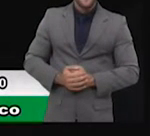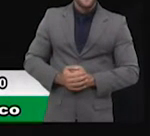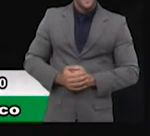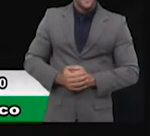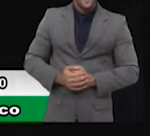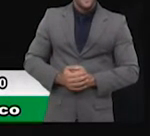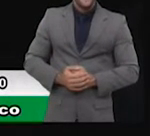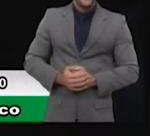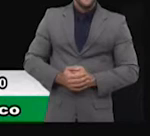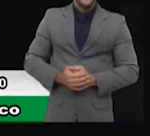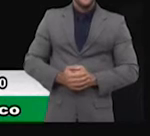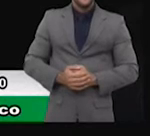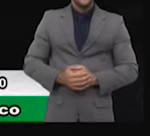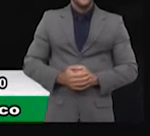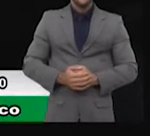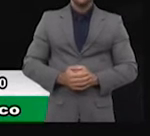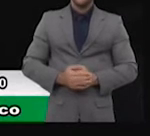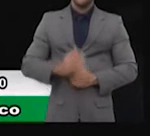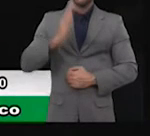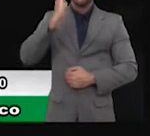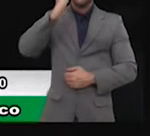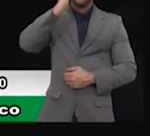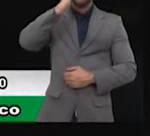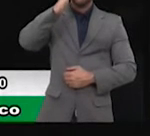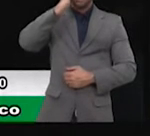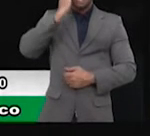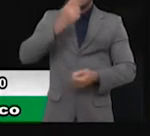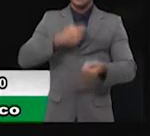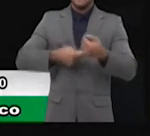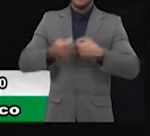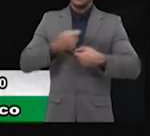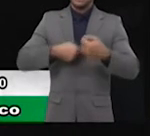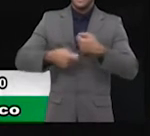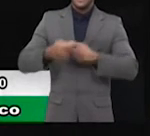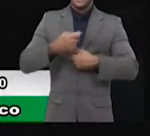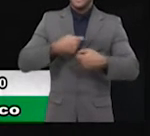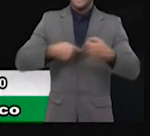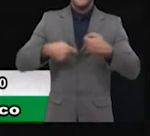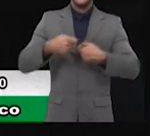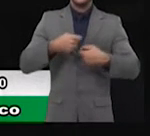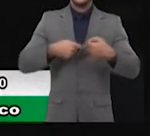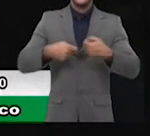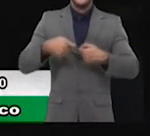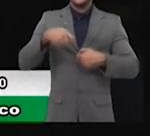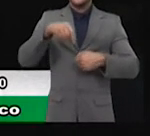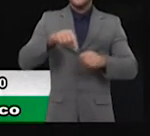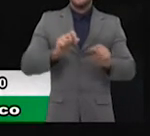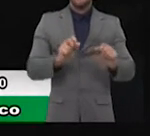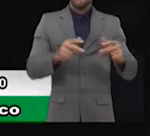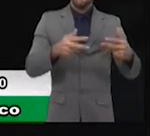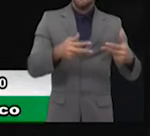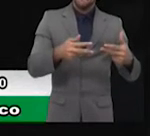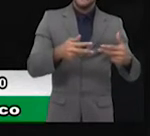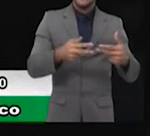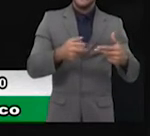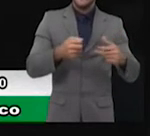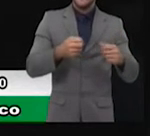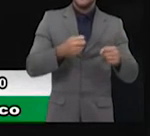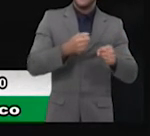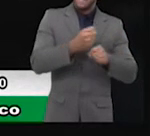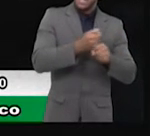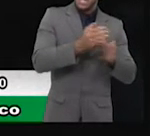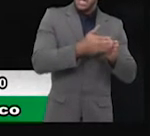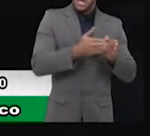na presidência, vem administrando essa casa muito bem, com